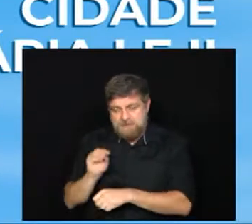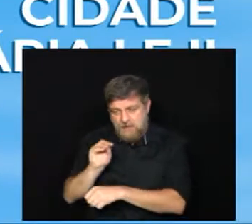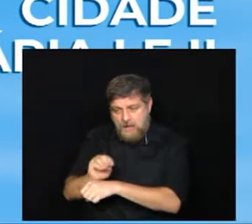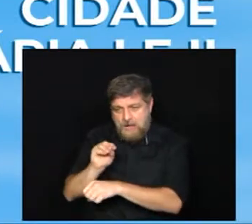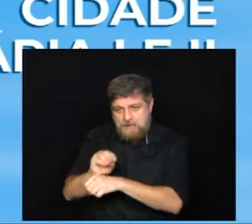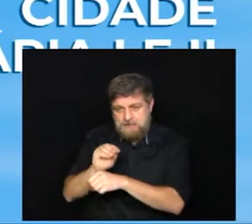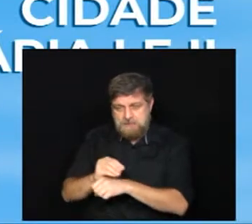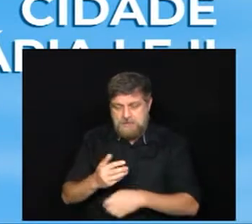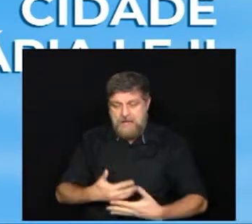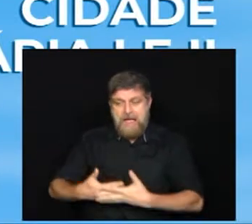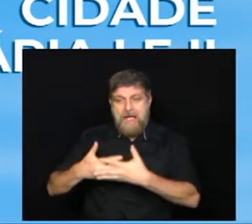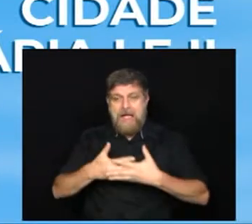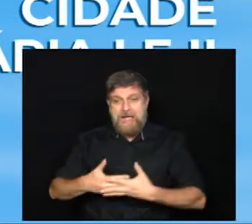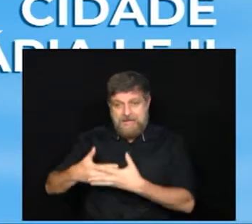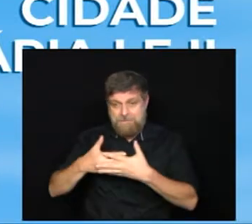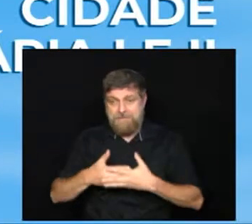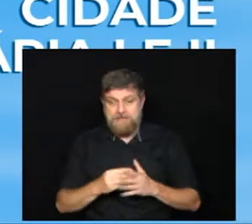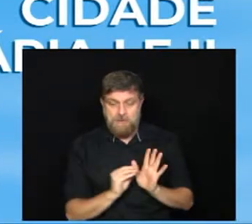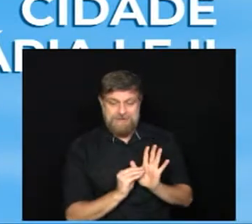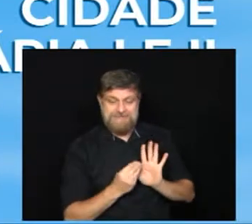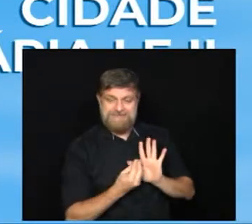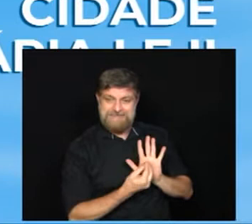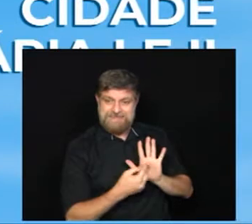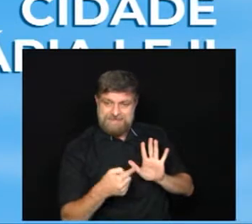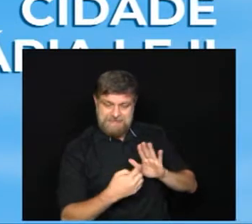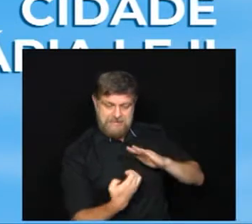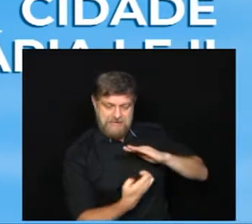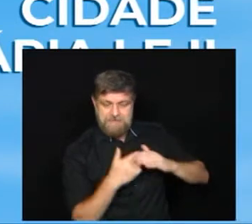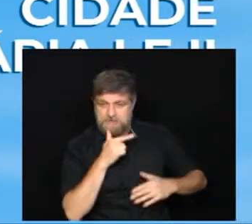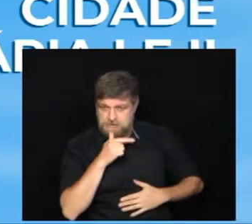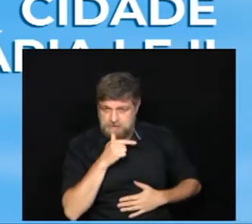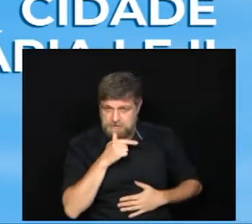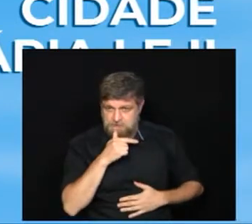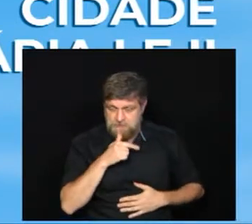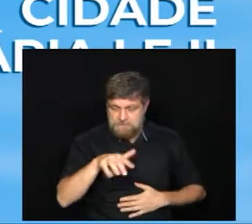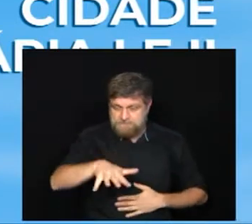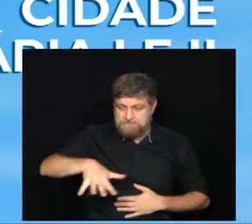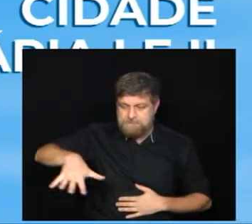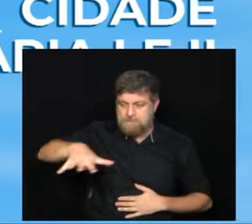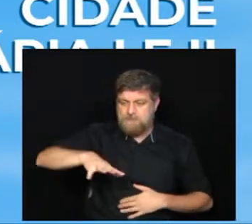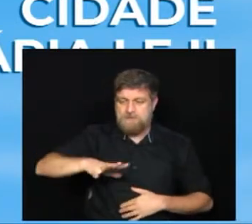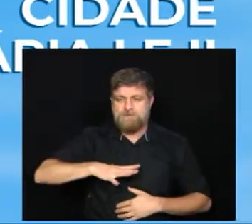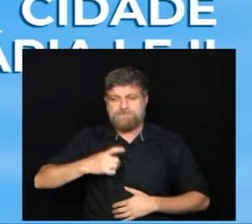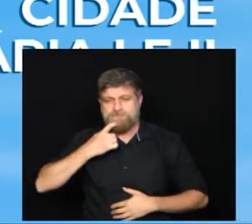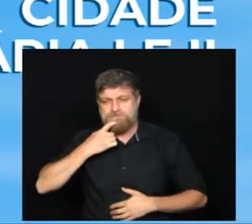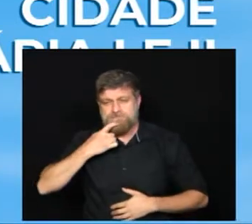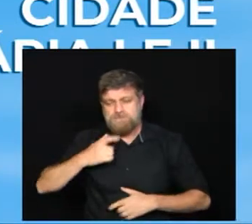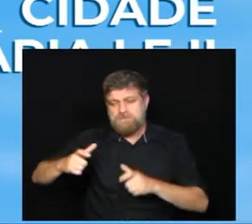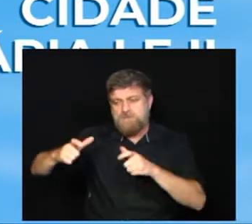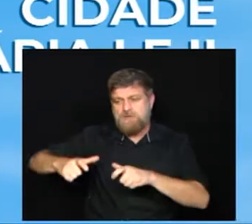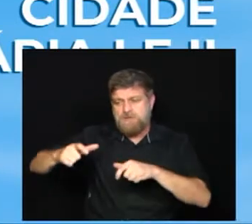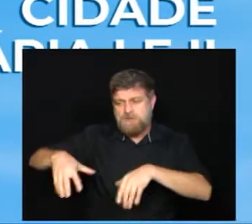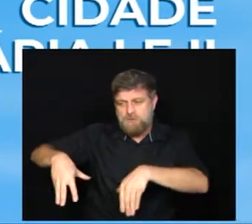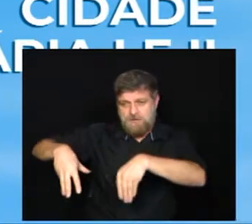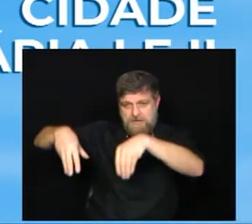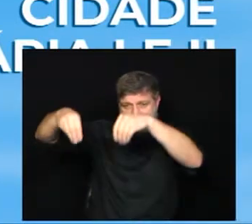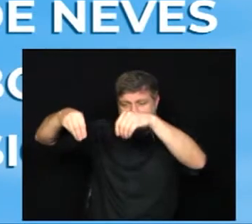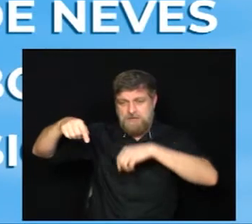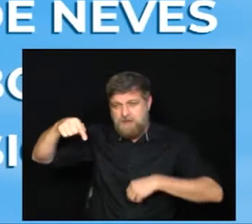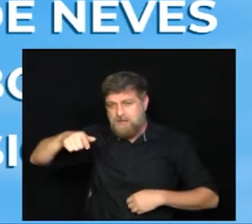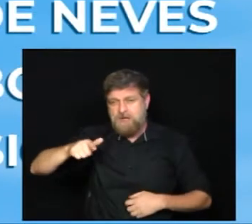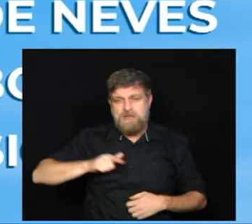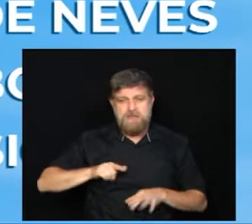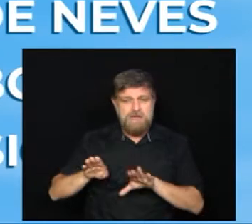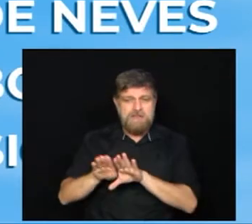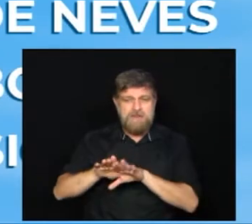pelos caminhões pipa da Sanasa. E do outro lado da cidade, aqui na região do Castelo, nós também temos